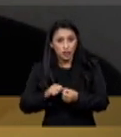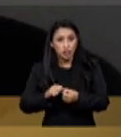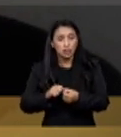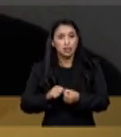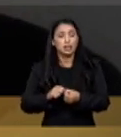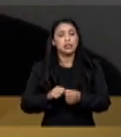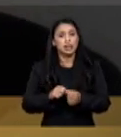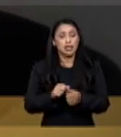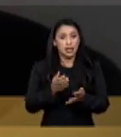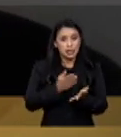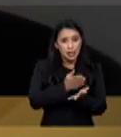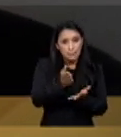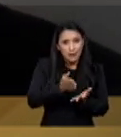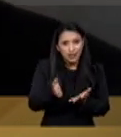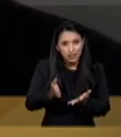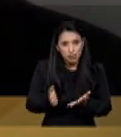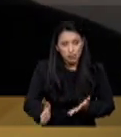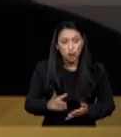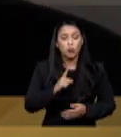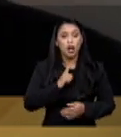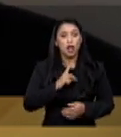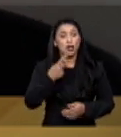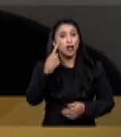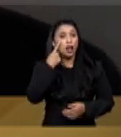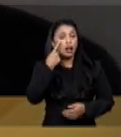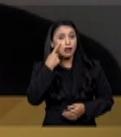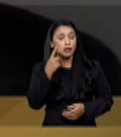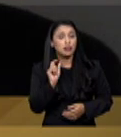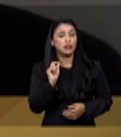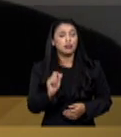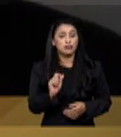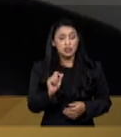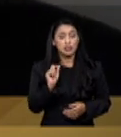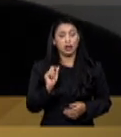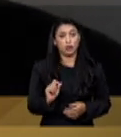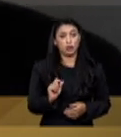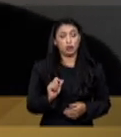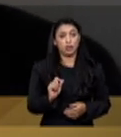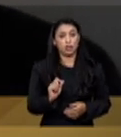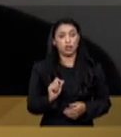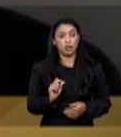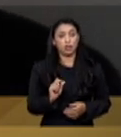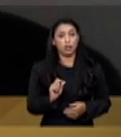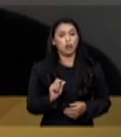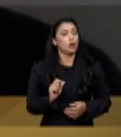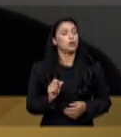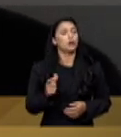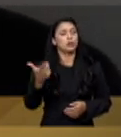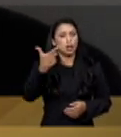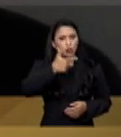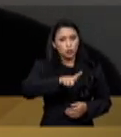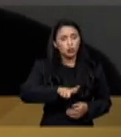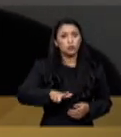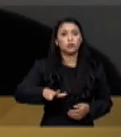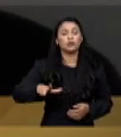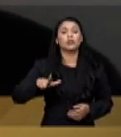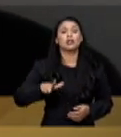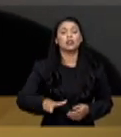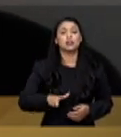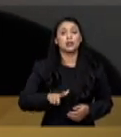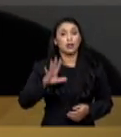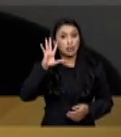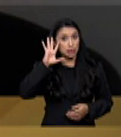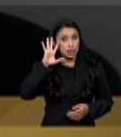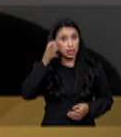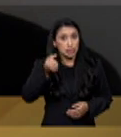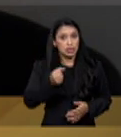do desmembramento, a observância ao íter, ao caminho, ao percurso de